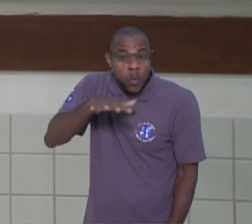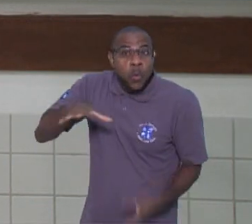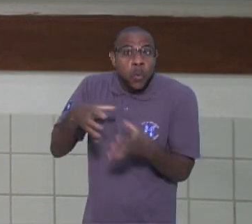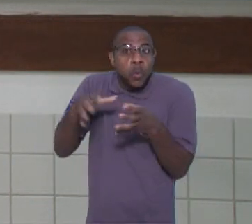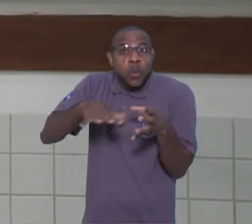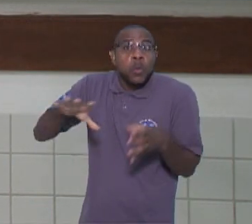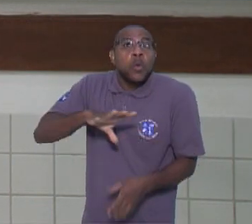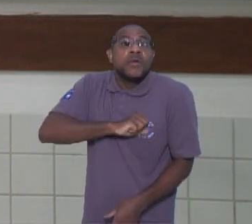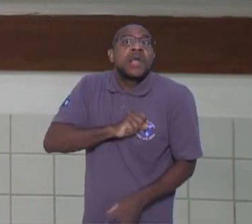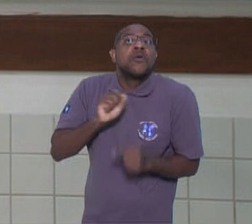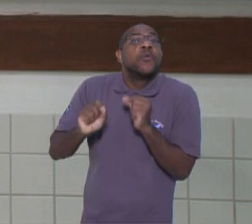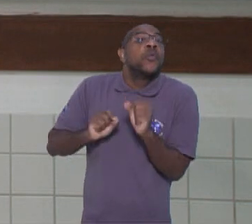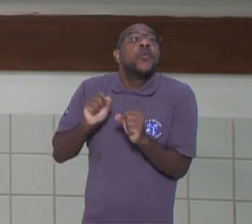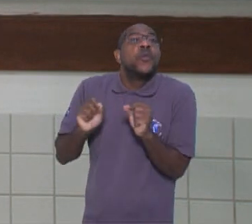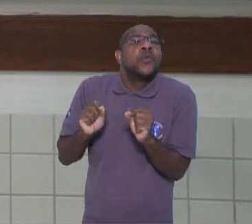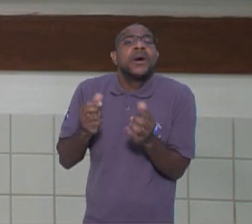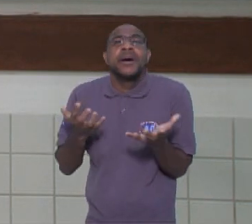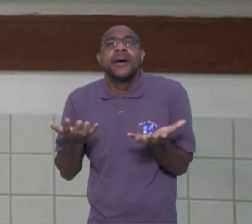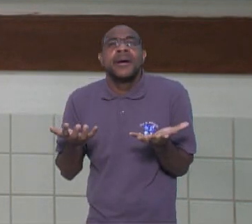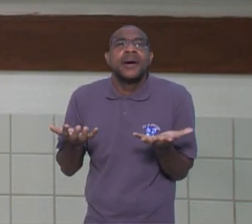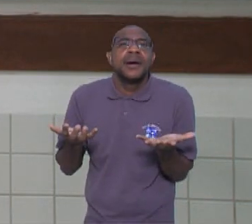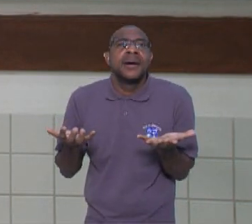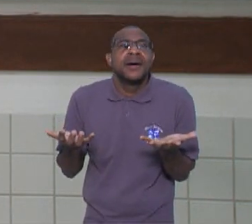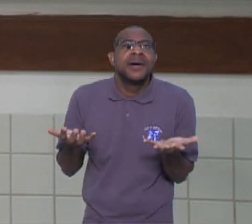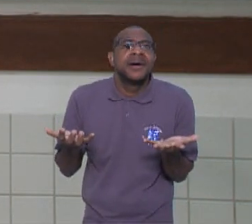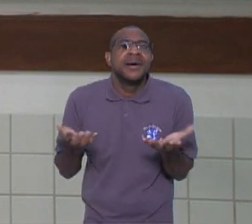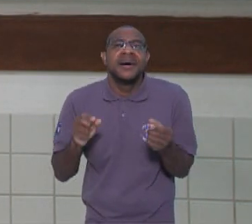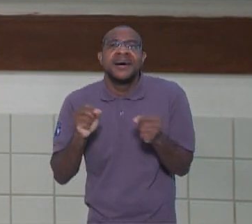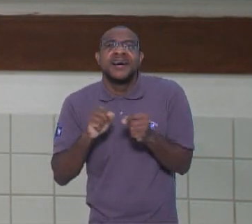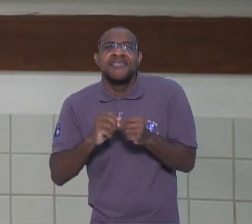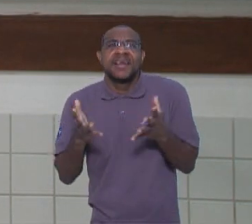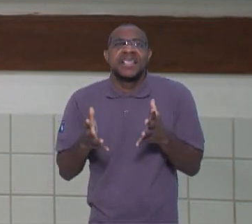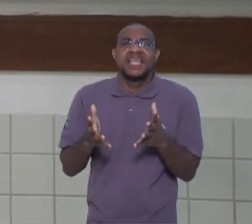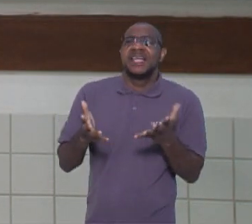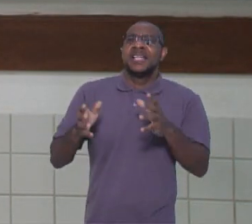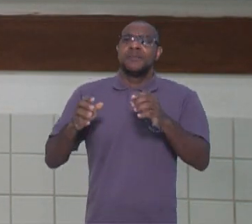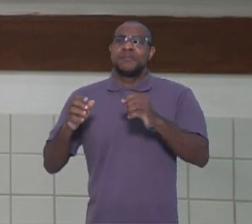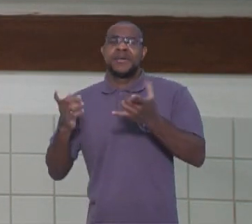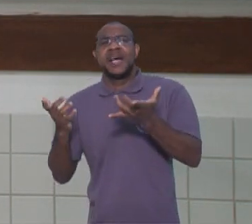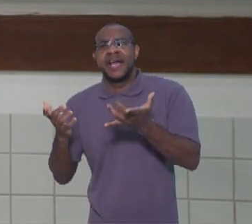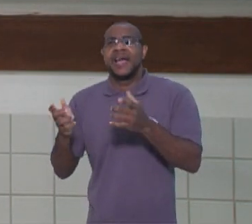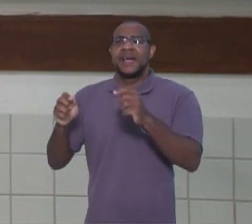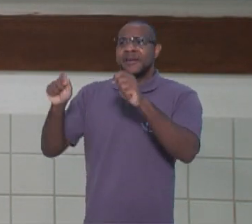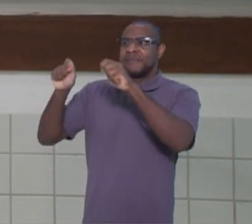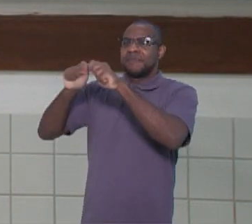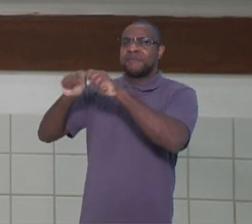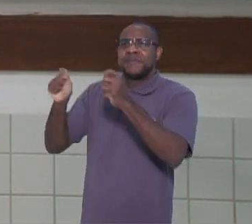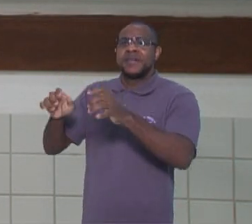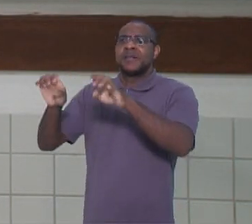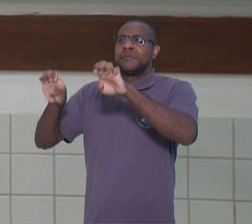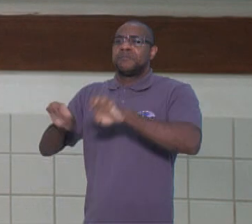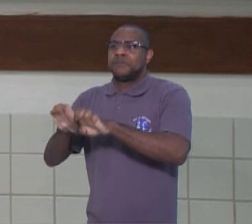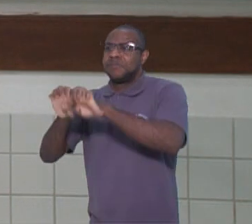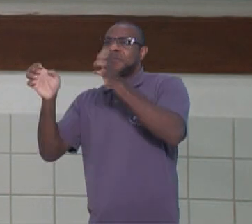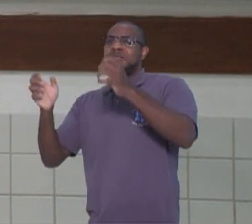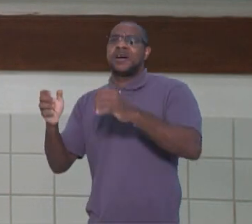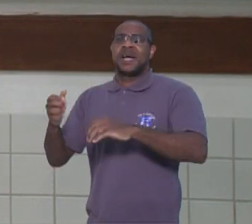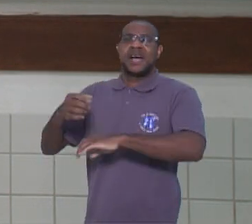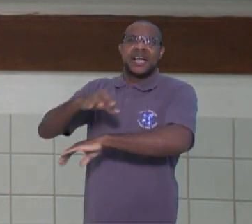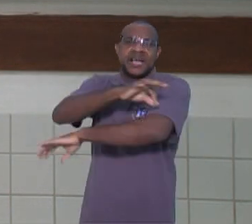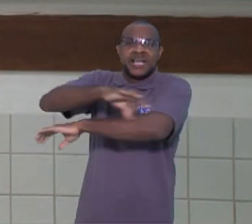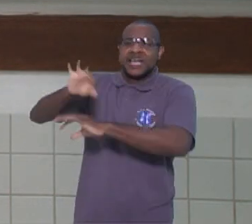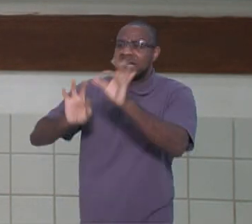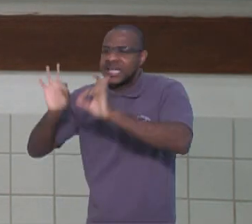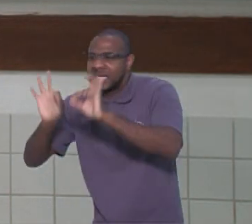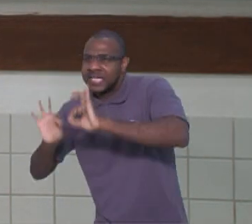gostava, assim, de fazer as arquiteturas ali, plantações, trabalhava com áreas, etc.